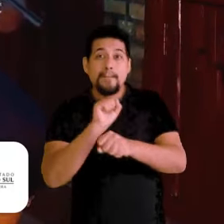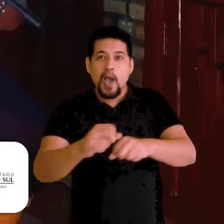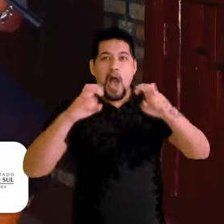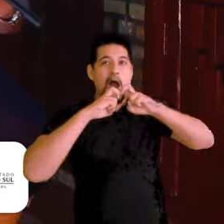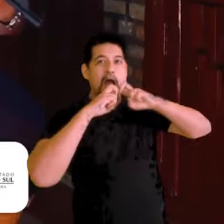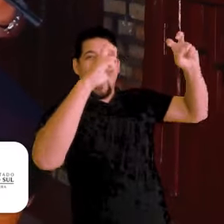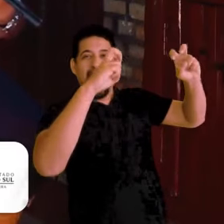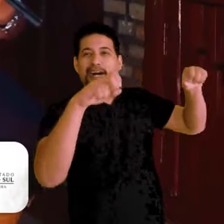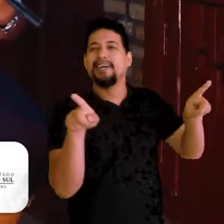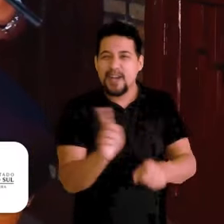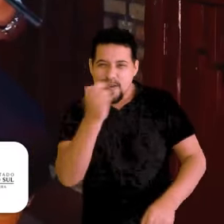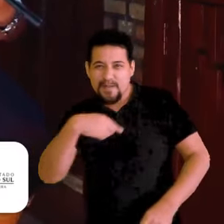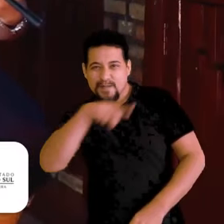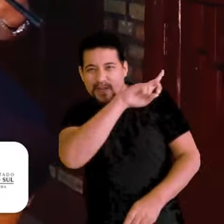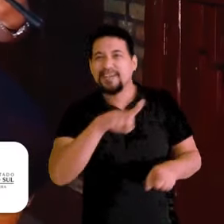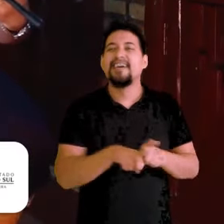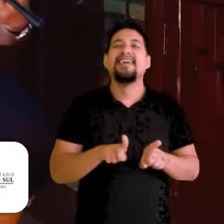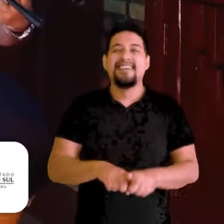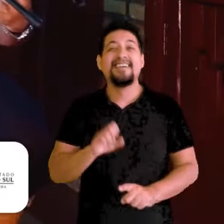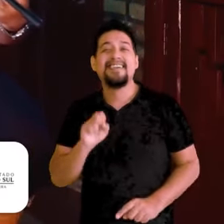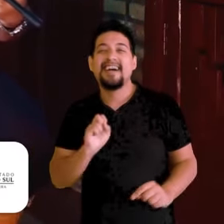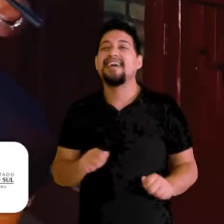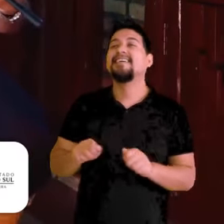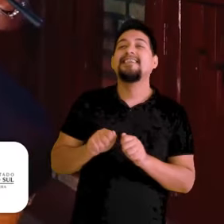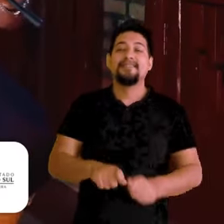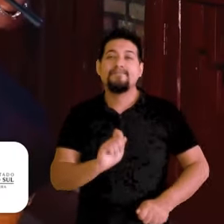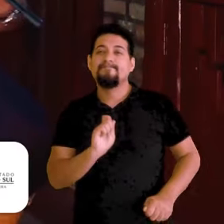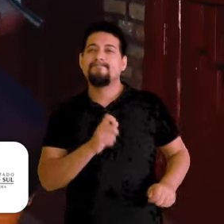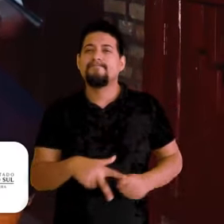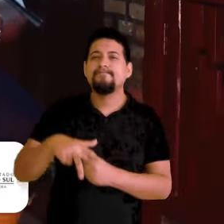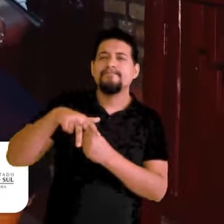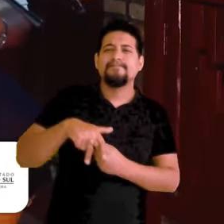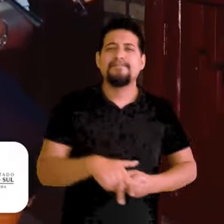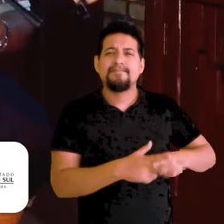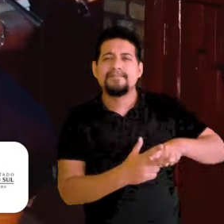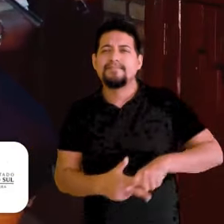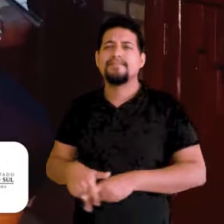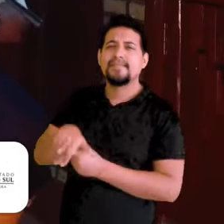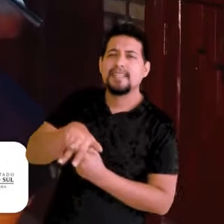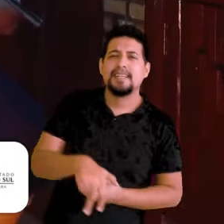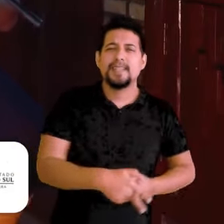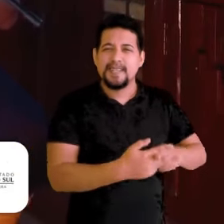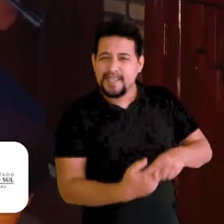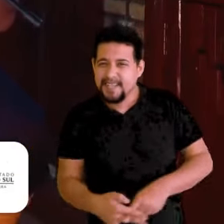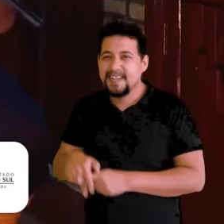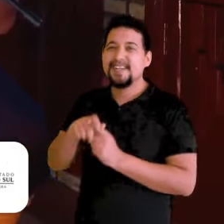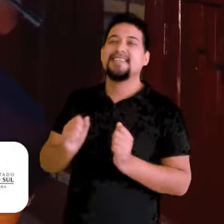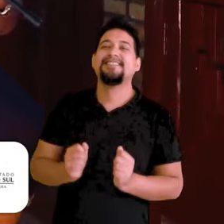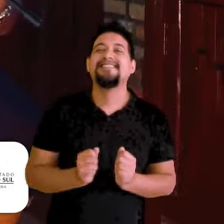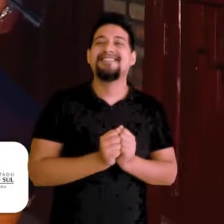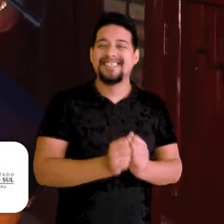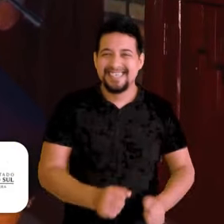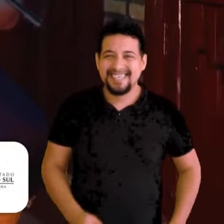grito pra que eu saia no ventena, esporeando na paleta e telemando na